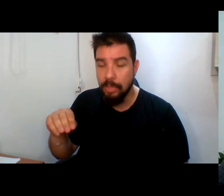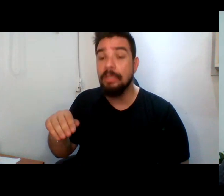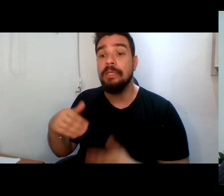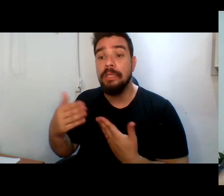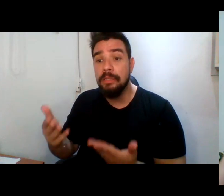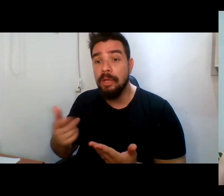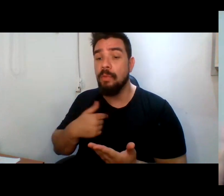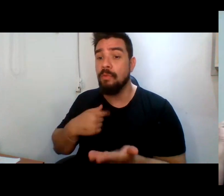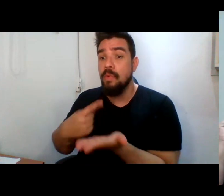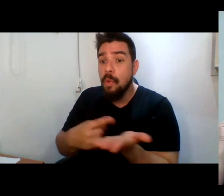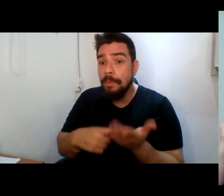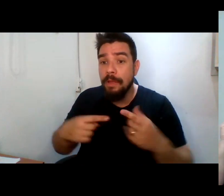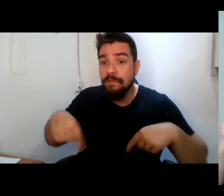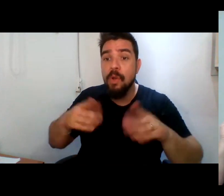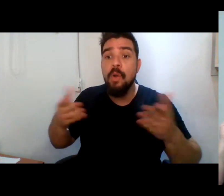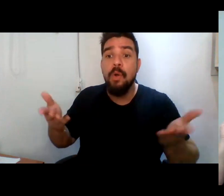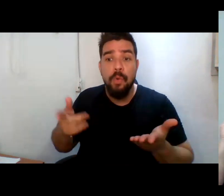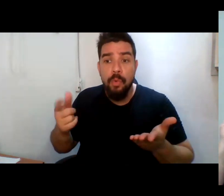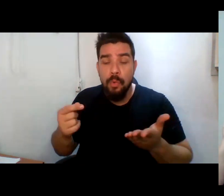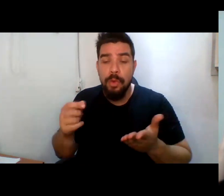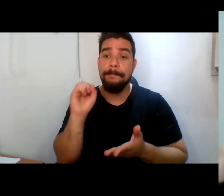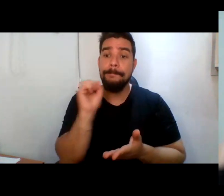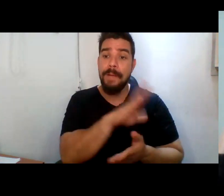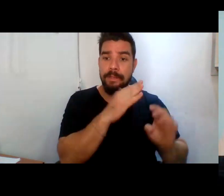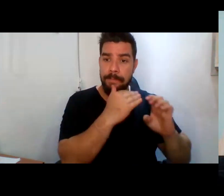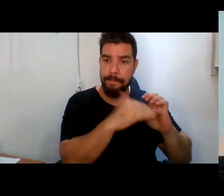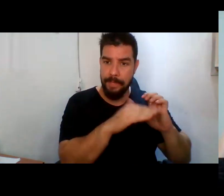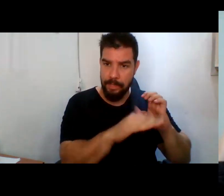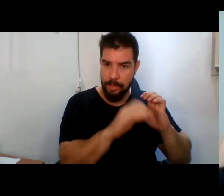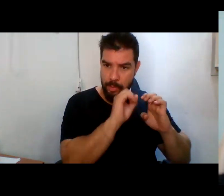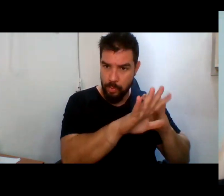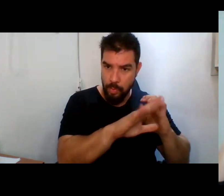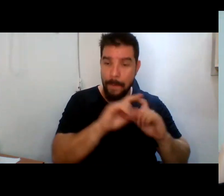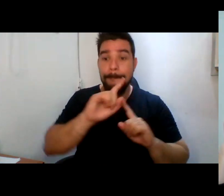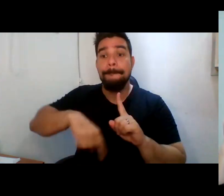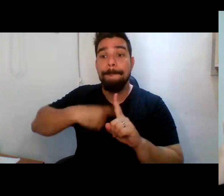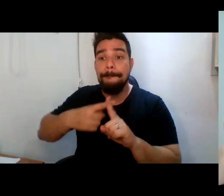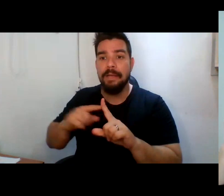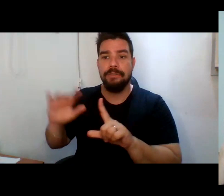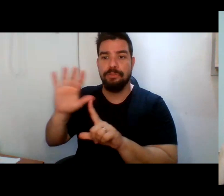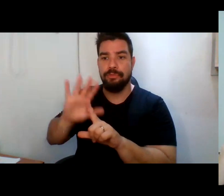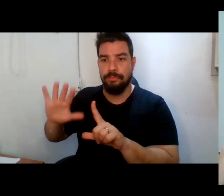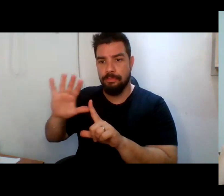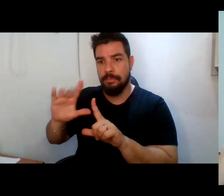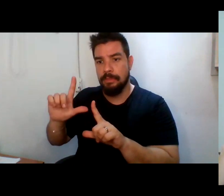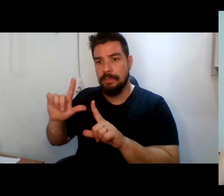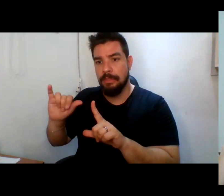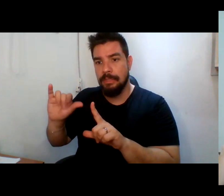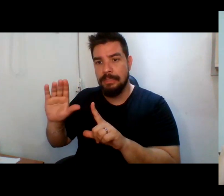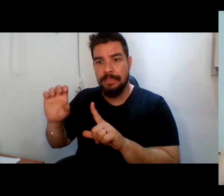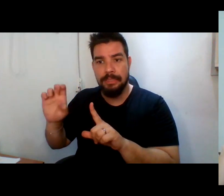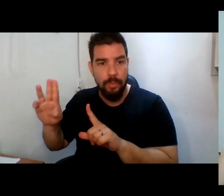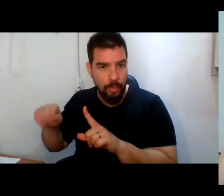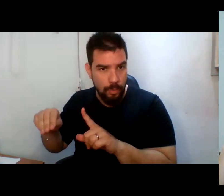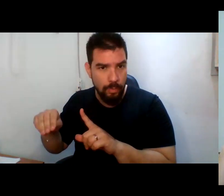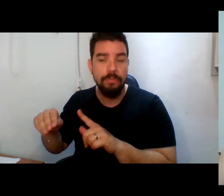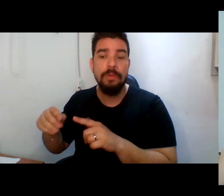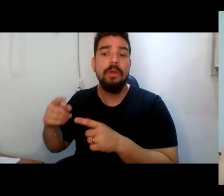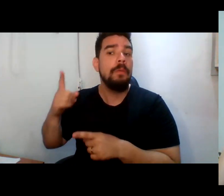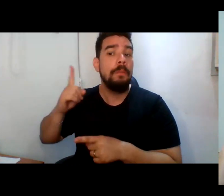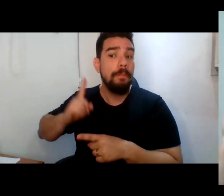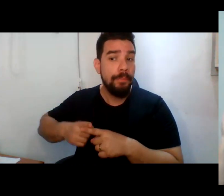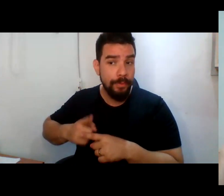pelo e-mail e vão tentar colocar lá no Liceu também para ficar no programa, dentro do programa Liceu, tá? Porque aí